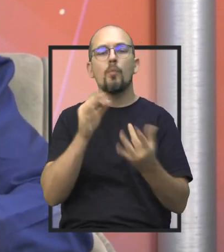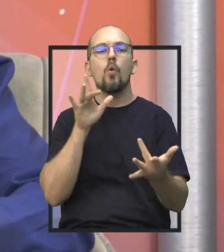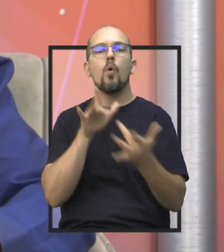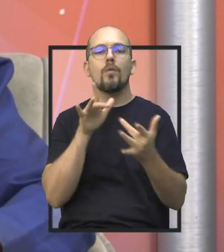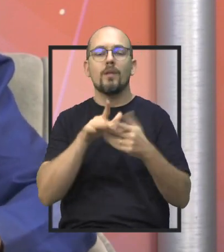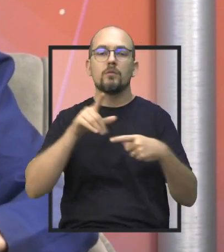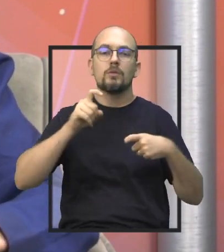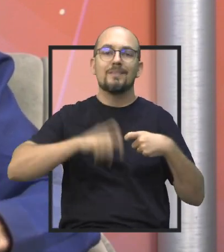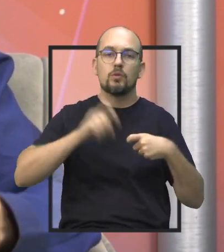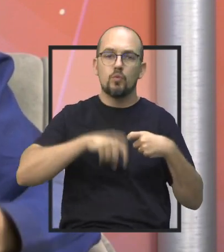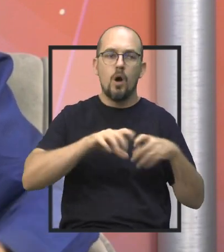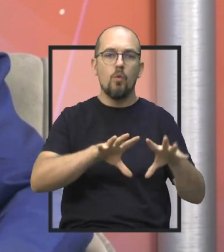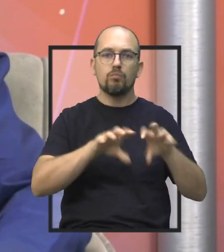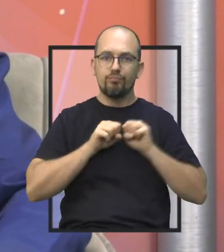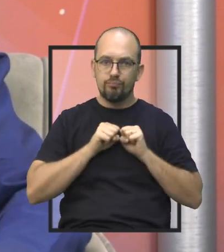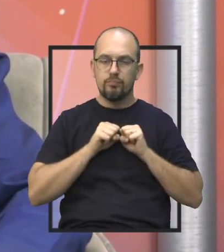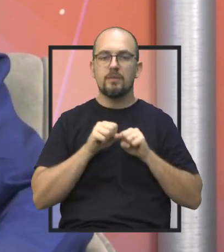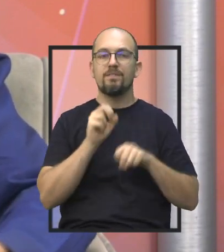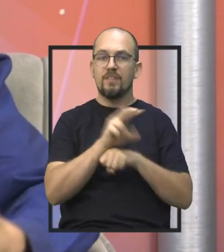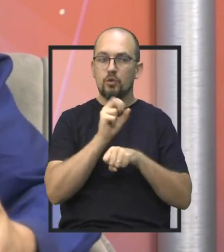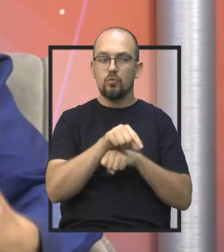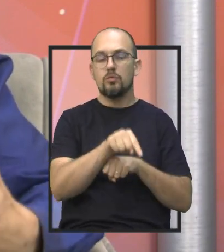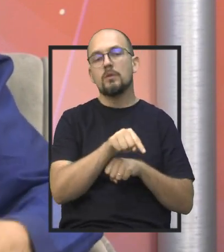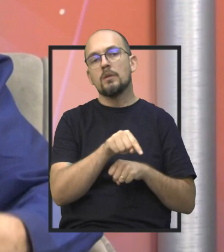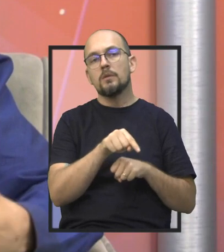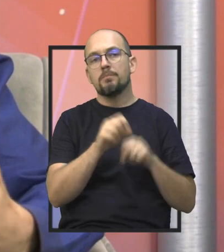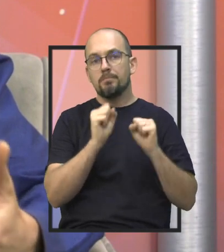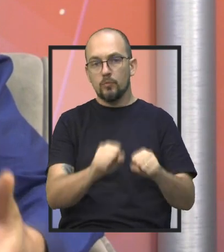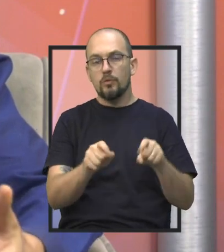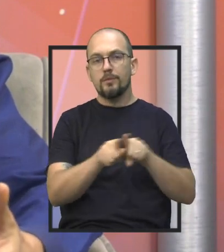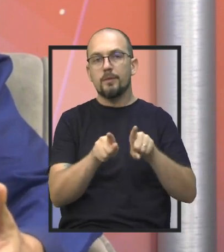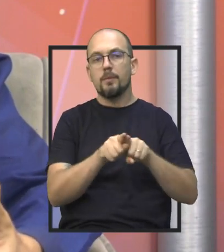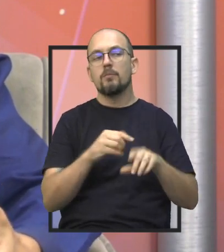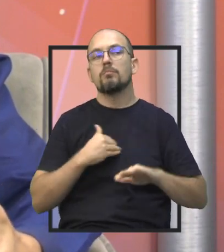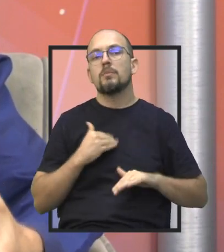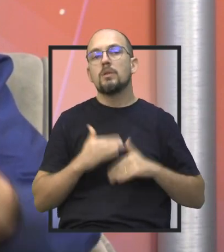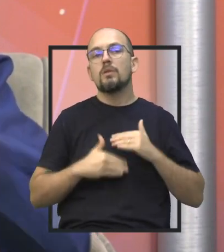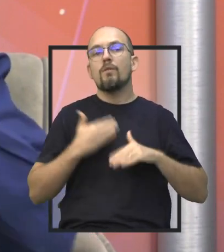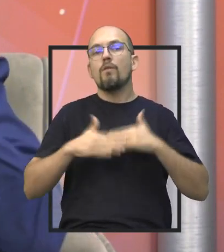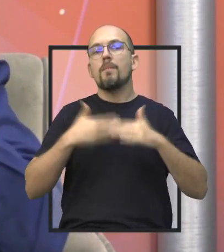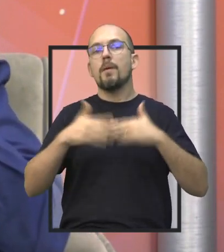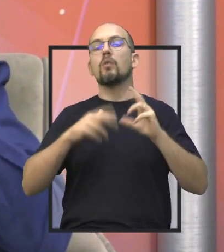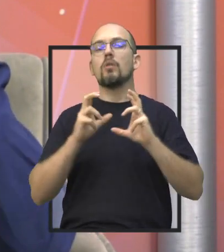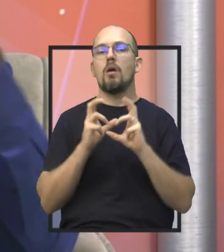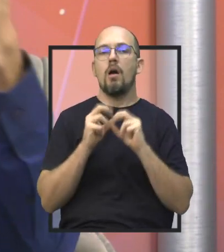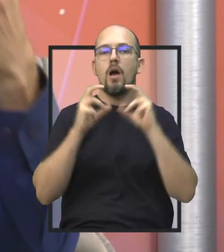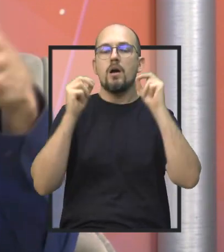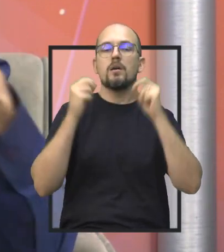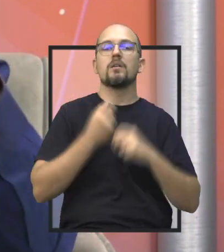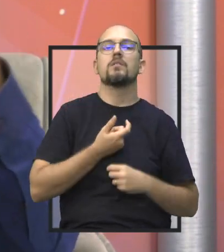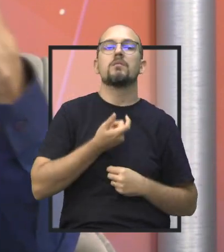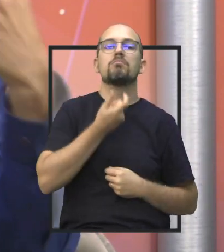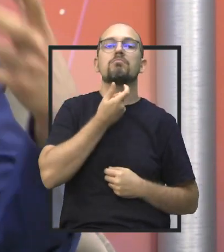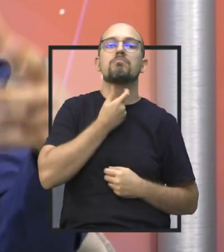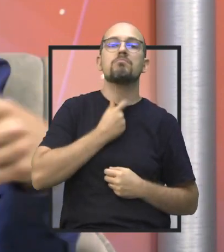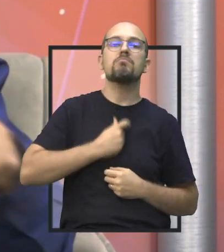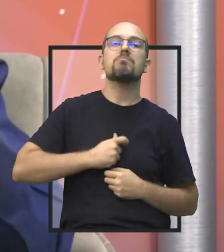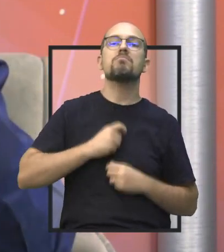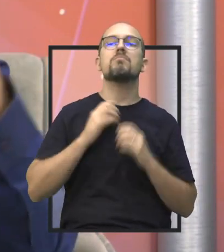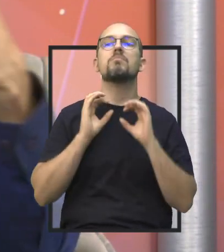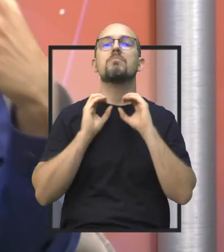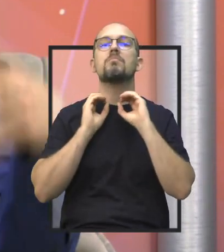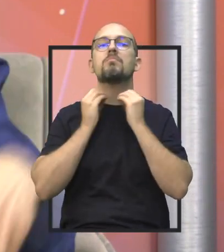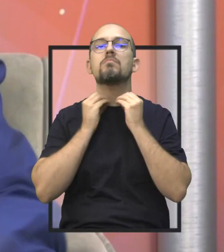sexual e predispõe à formação, ao desenvolvimento do câncer da faringe, região da amígdala, do